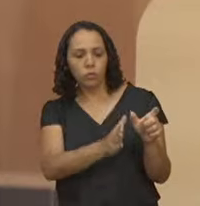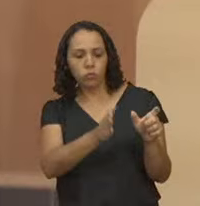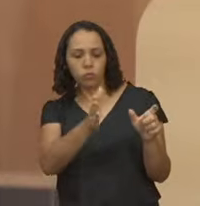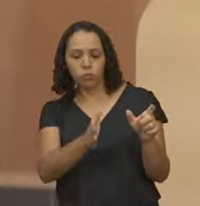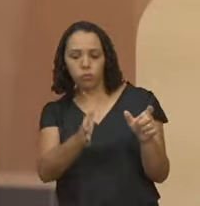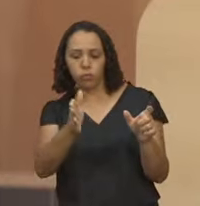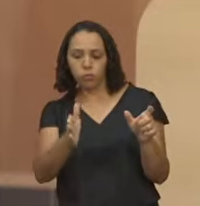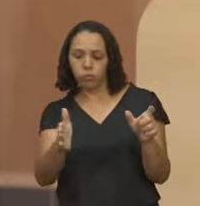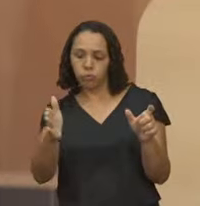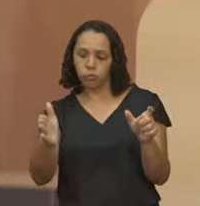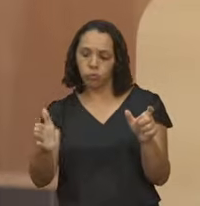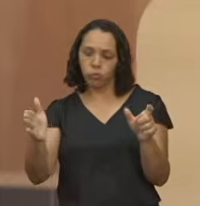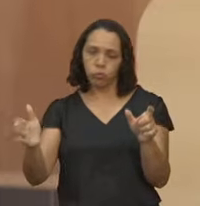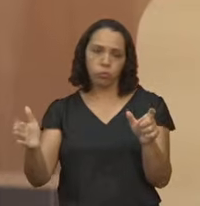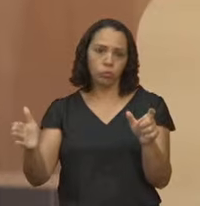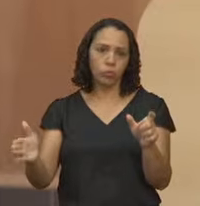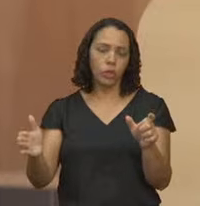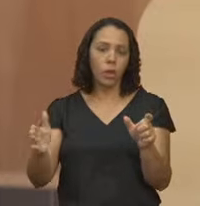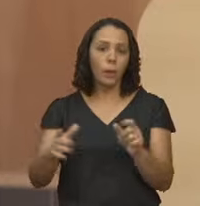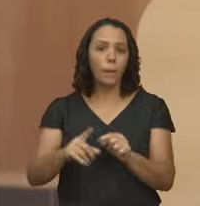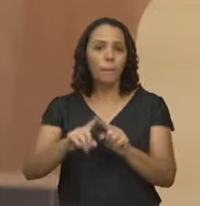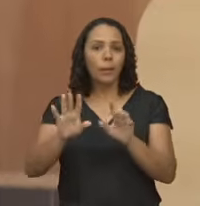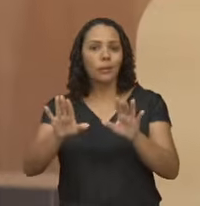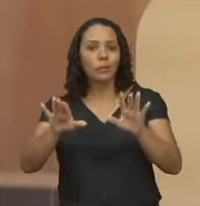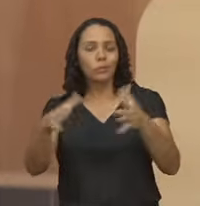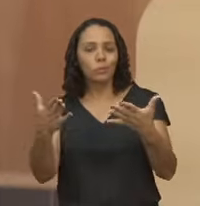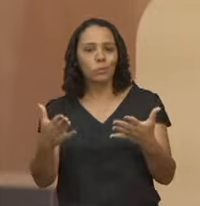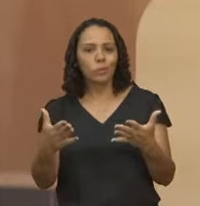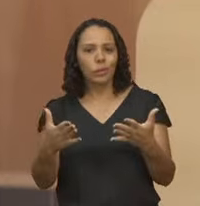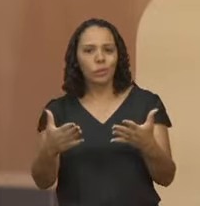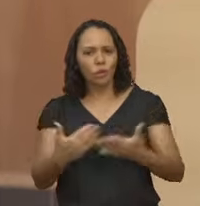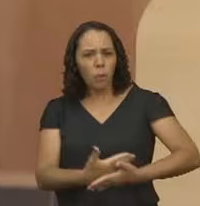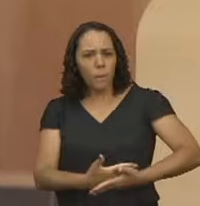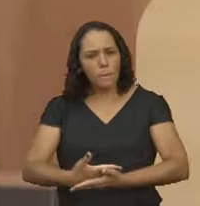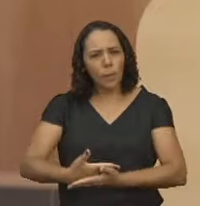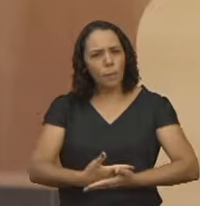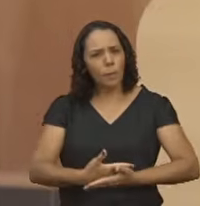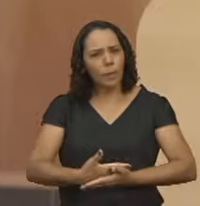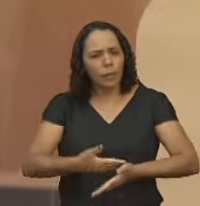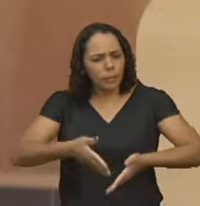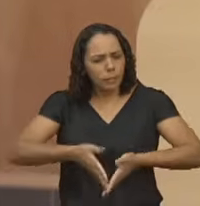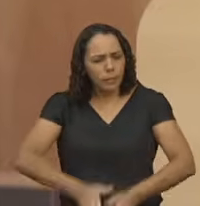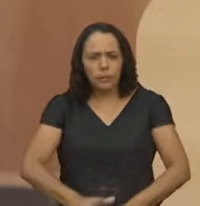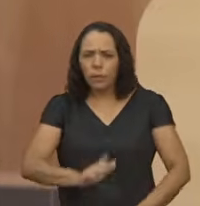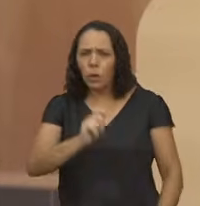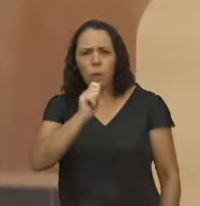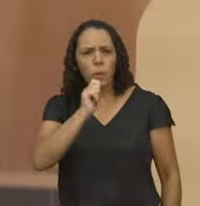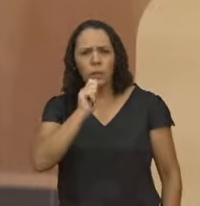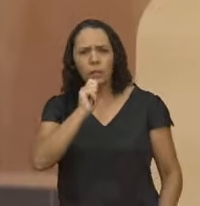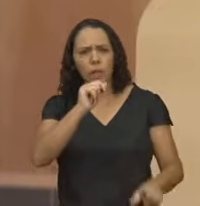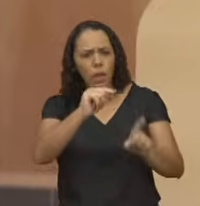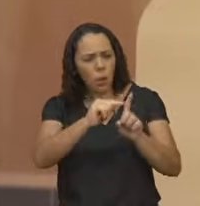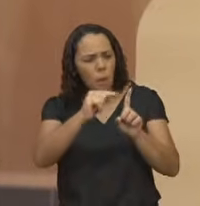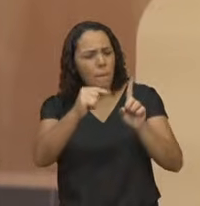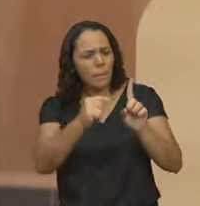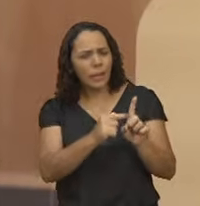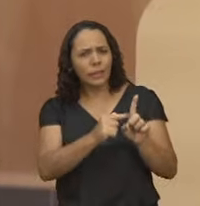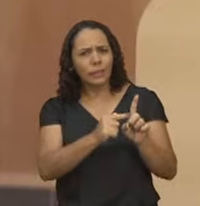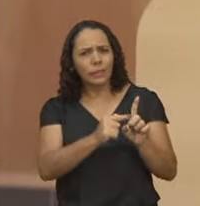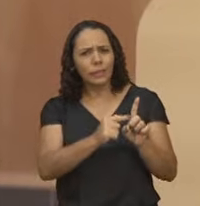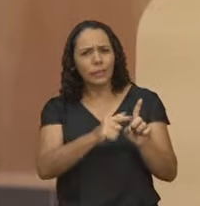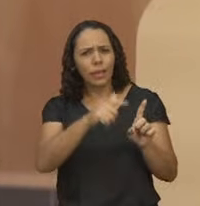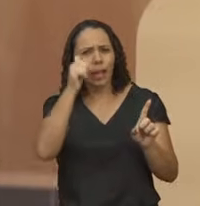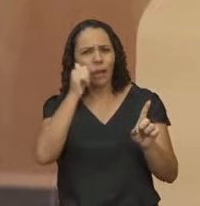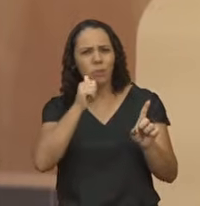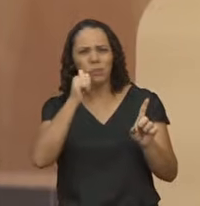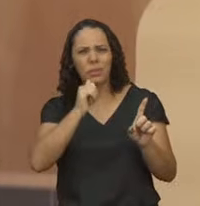então, entra num processo de luto, nesse período da vida do filho, num período gestacional, ela lida